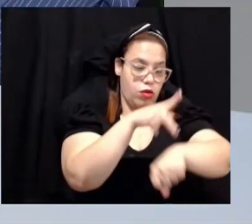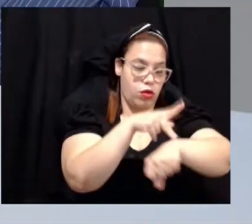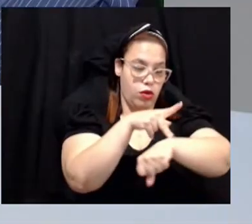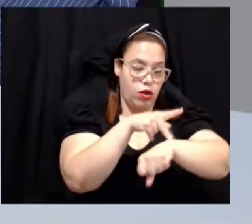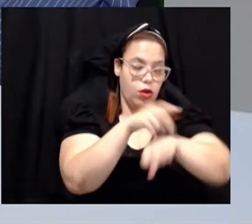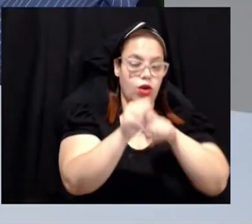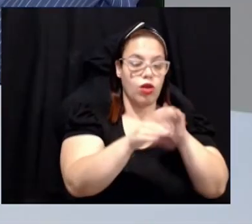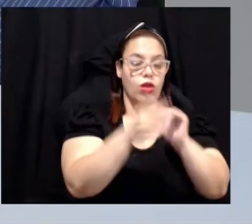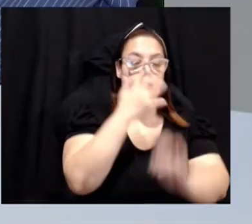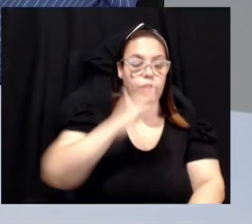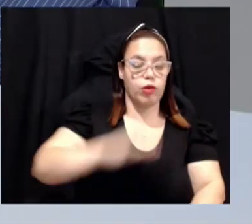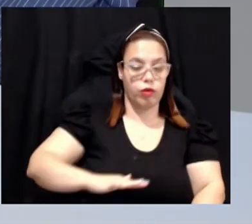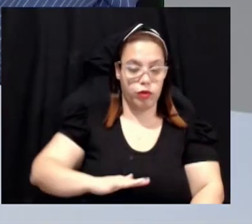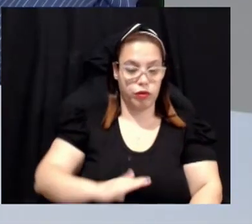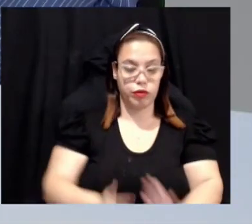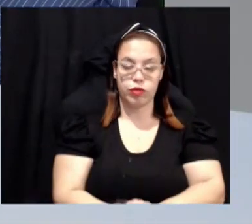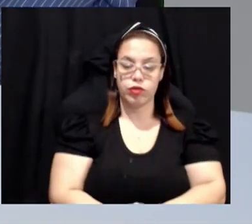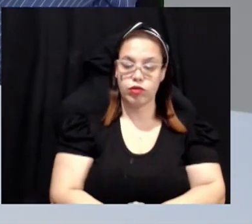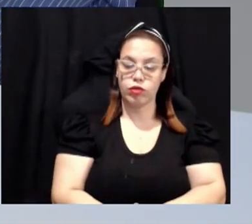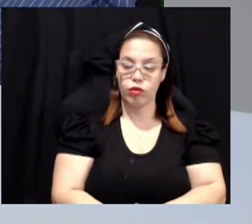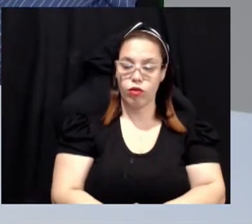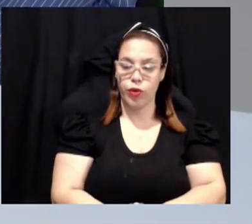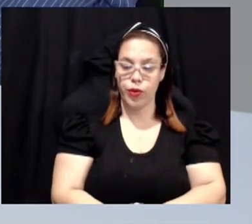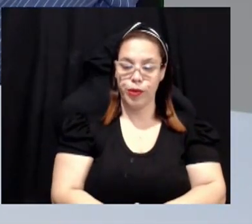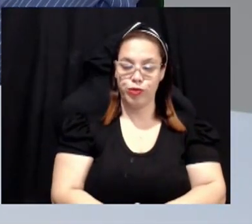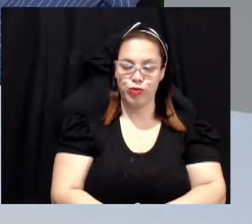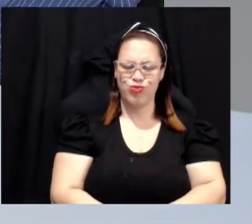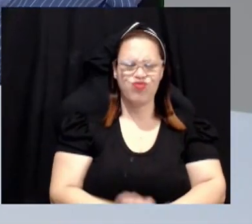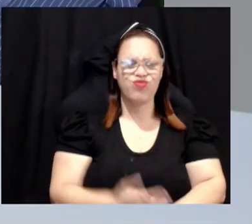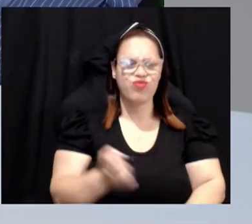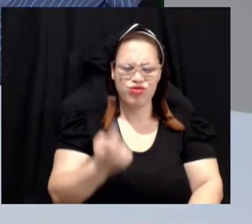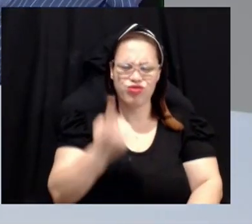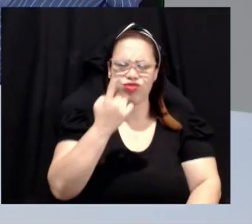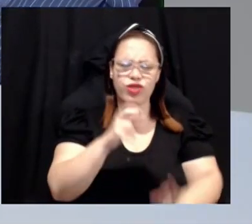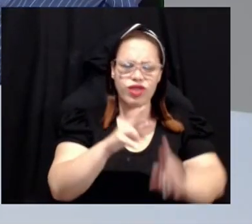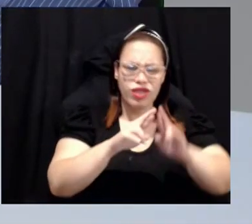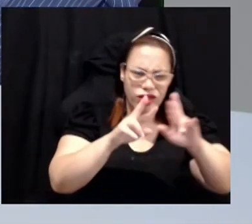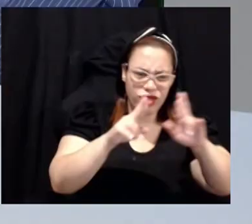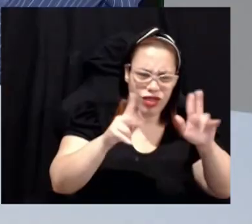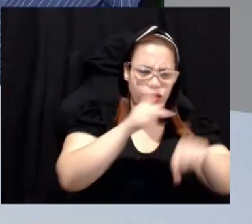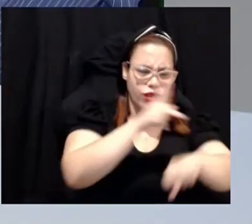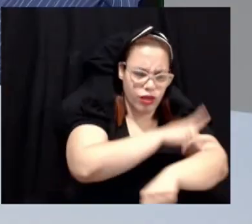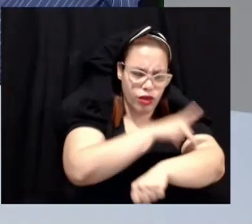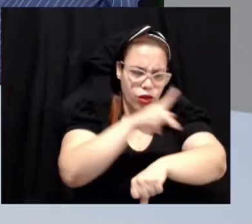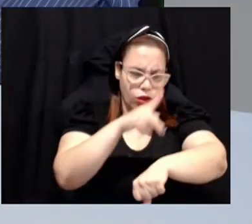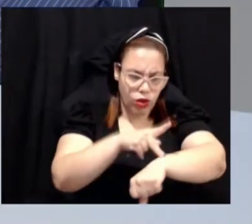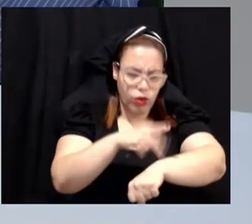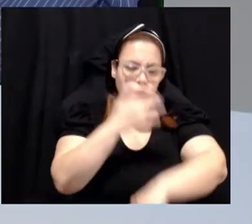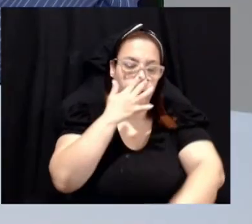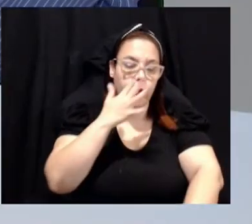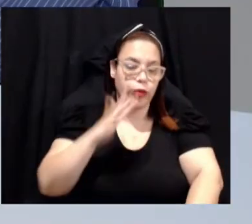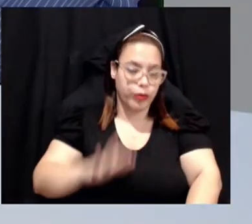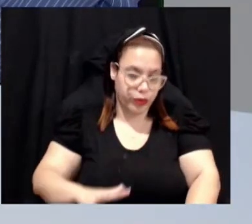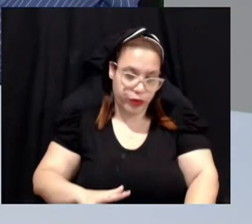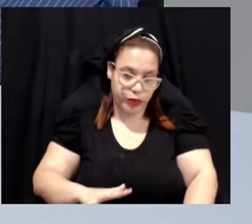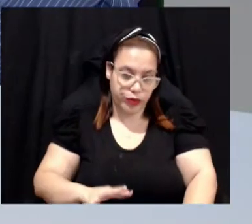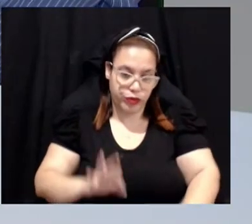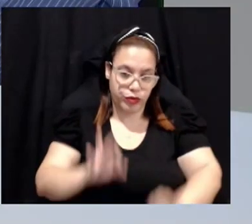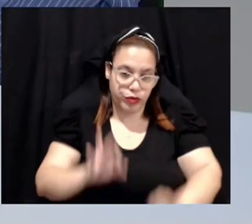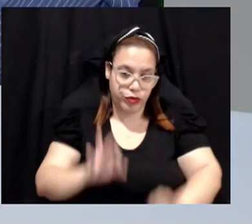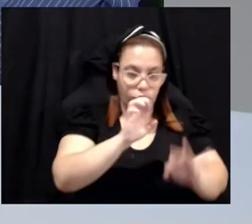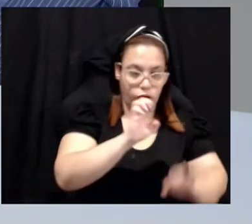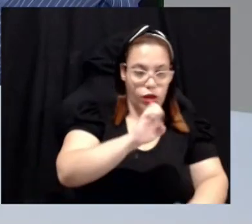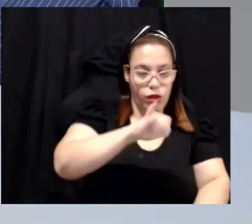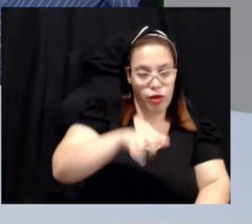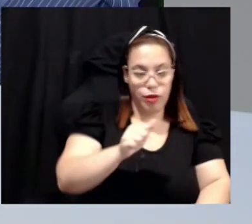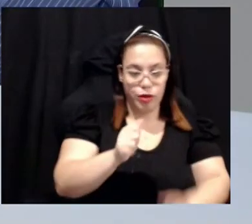infantil. E uma das principais diferenças é que o projeto pedagógico de EJA e da educação infantil, eles